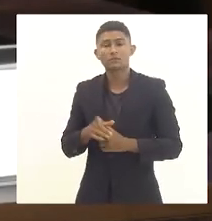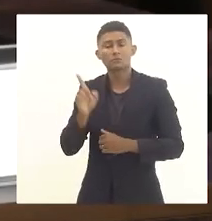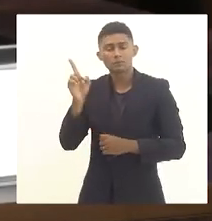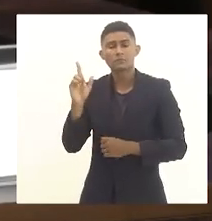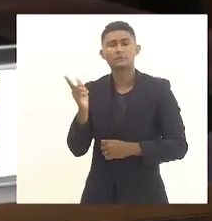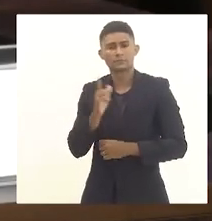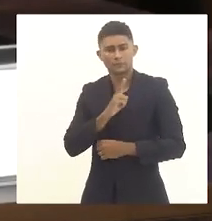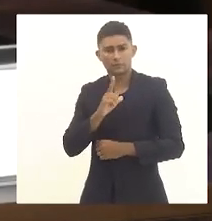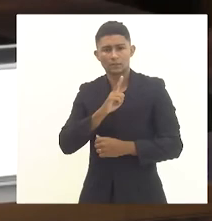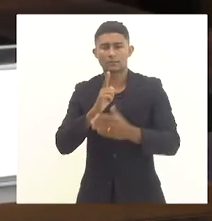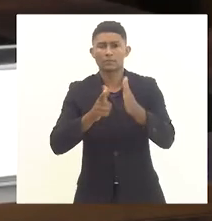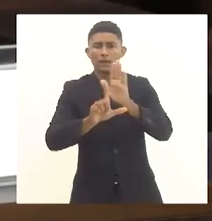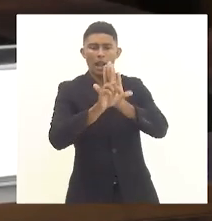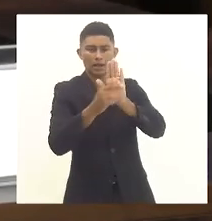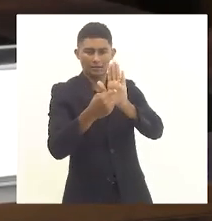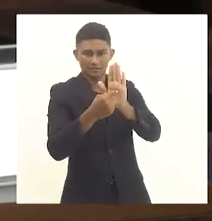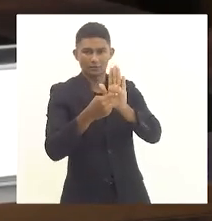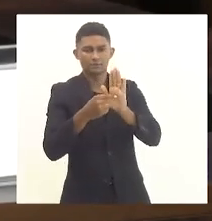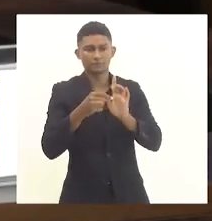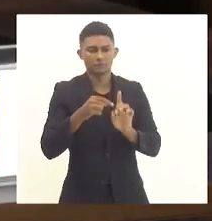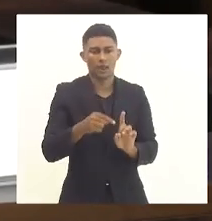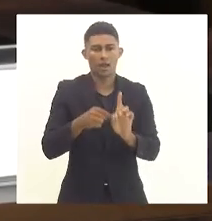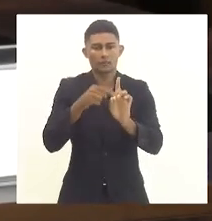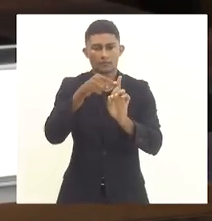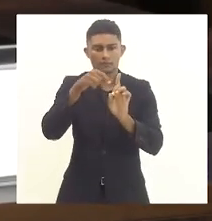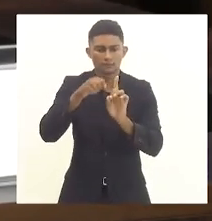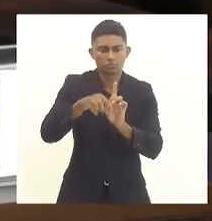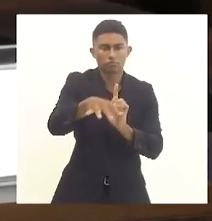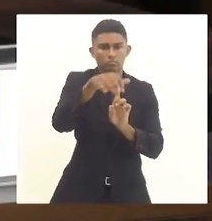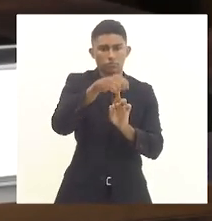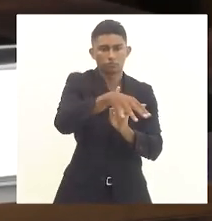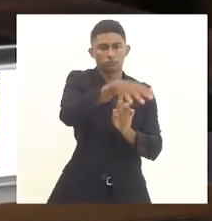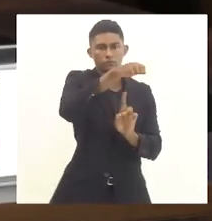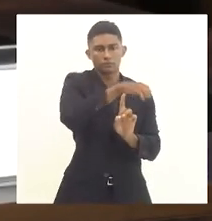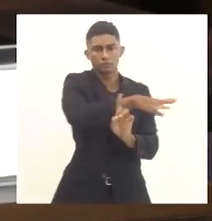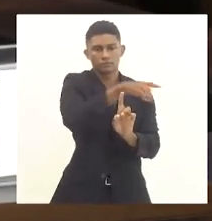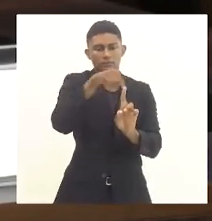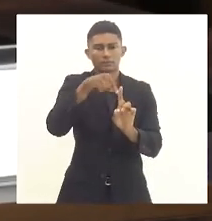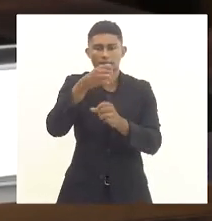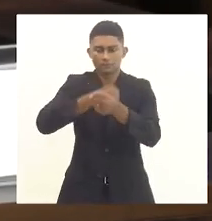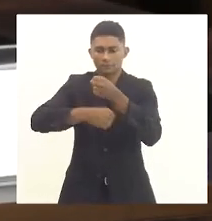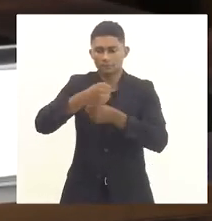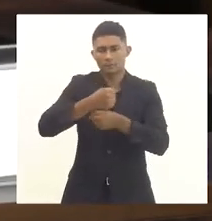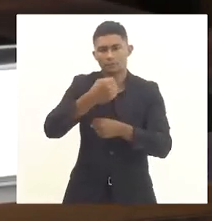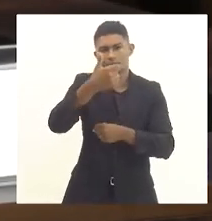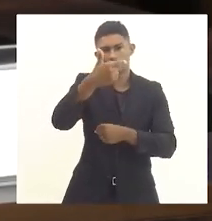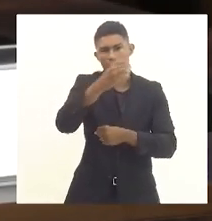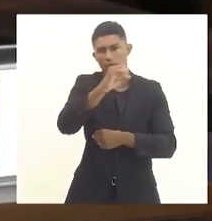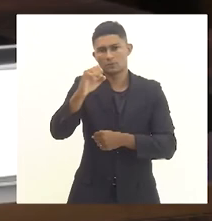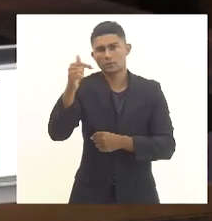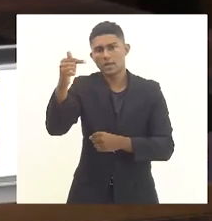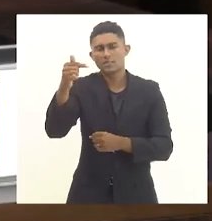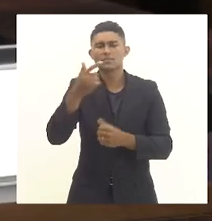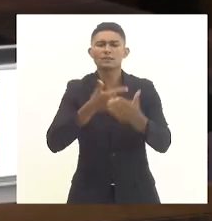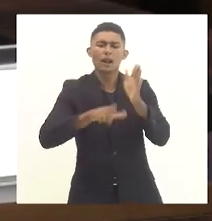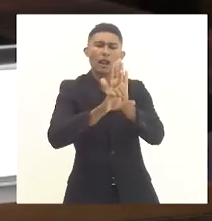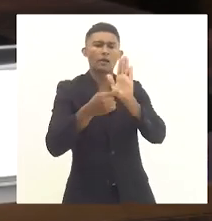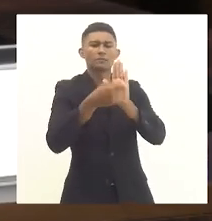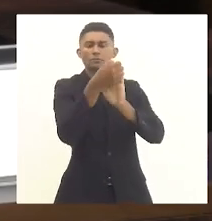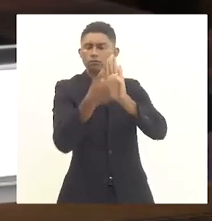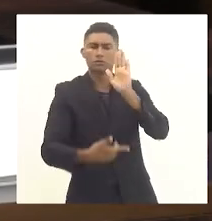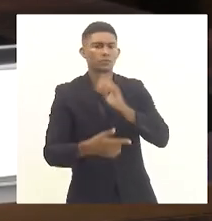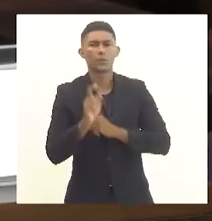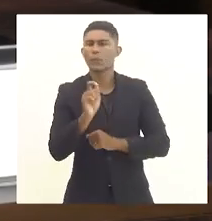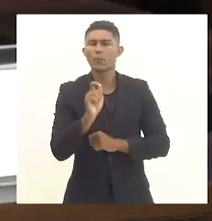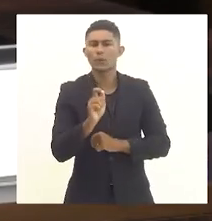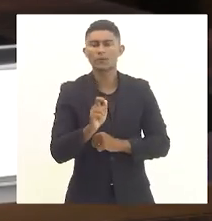exemplo, uma legislação de antenas feita no ano de 2007. Tá? E o que faz essa legislação de antenas? Por exemplo, estabelece